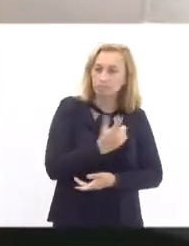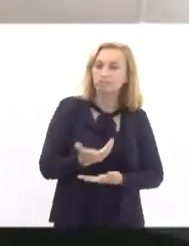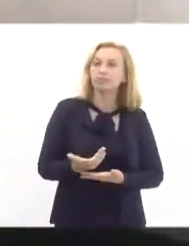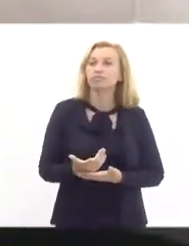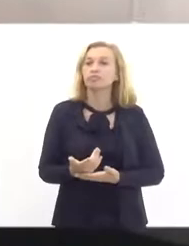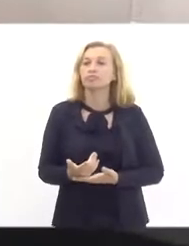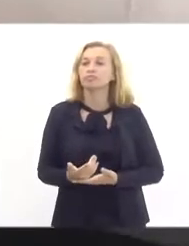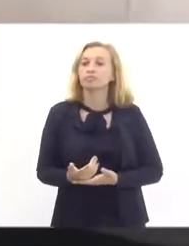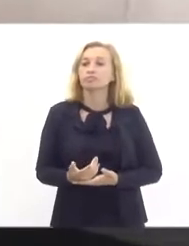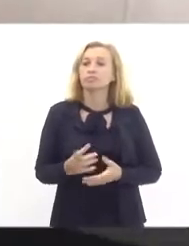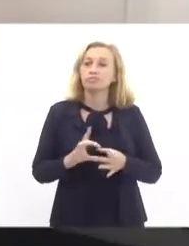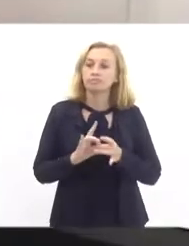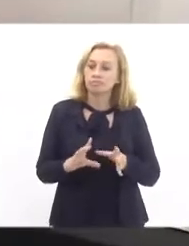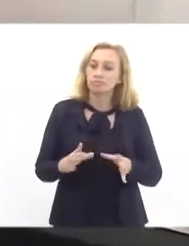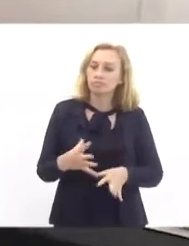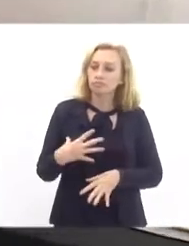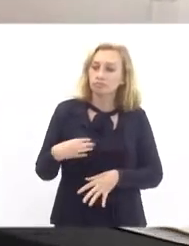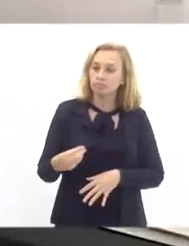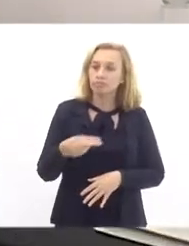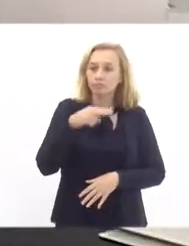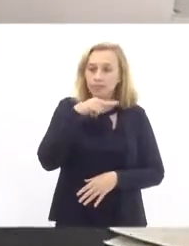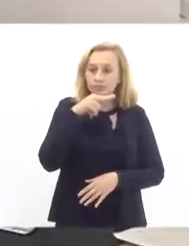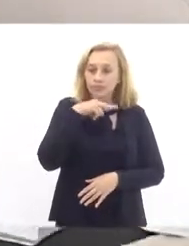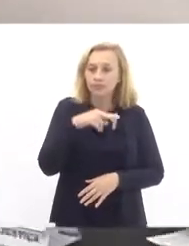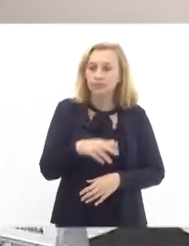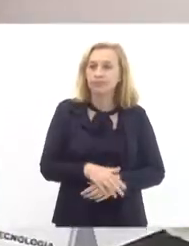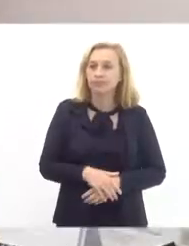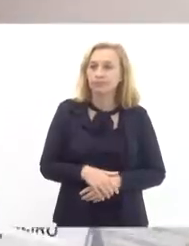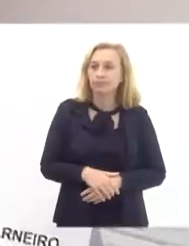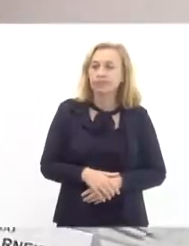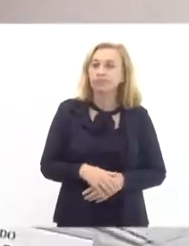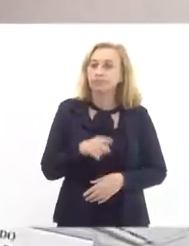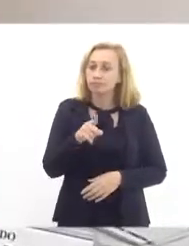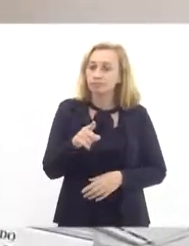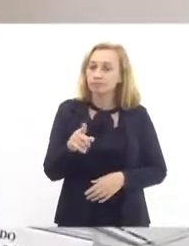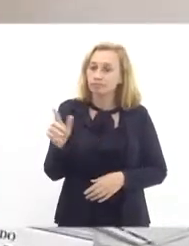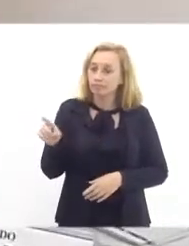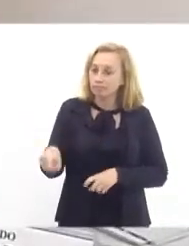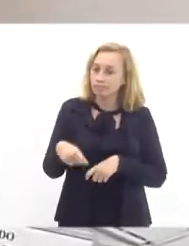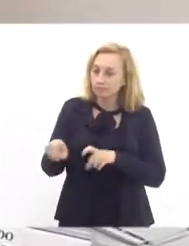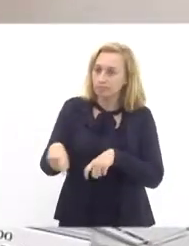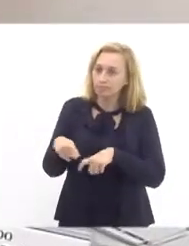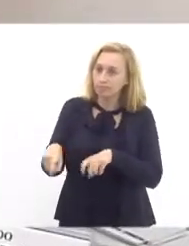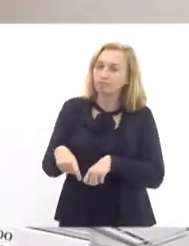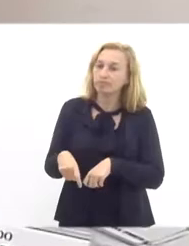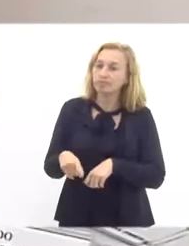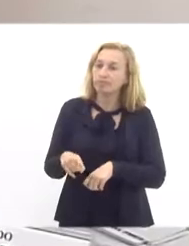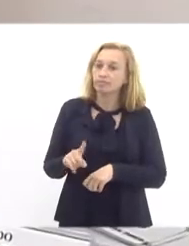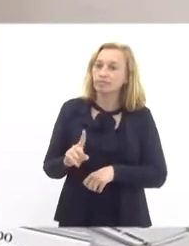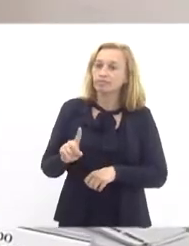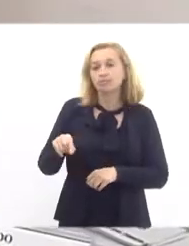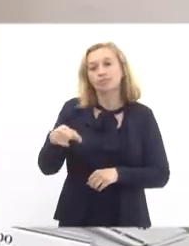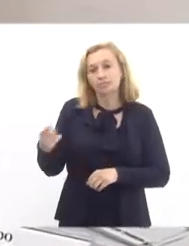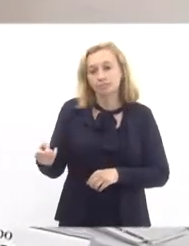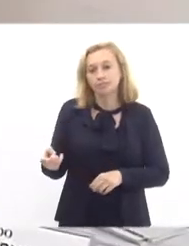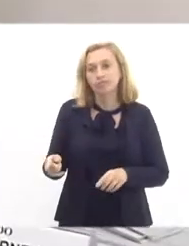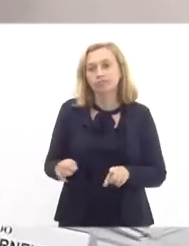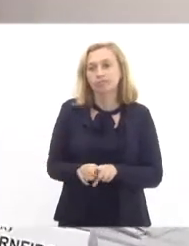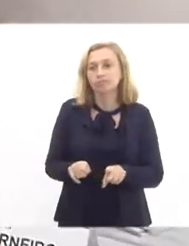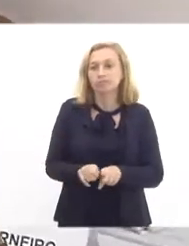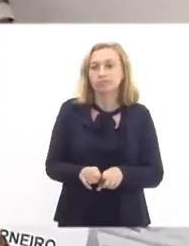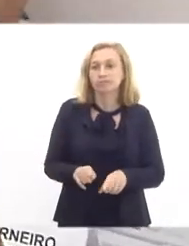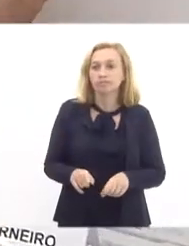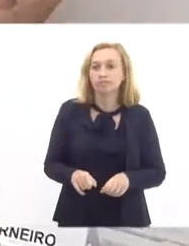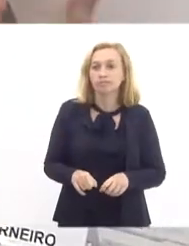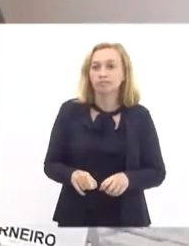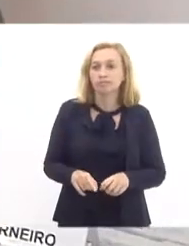queremos deixar para os nossos filhos, para os nossos netos, etc. E aquela fazenda, ela não só ela como outra, mas aquela que eu estou ali, ela